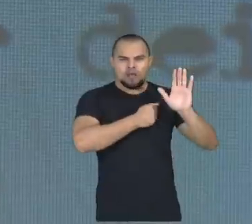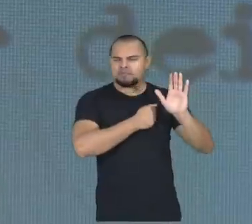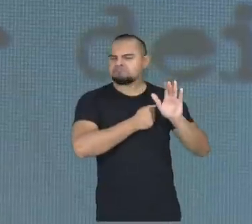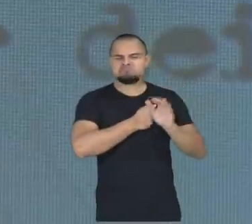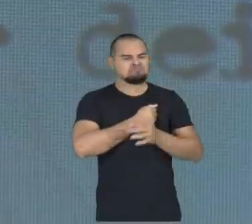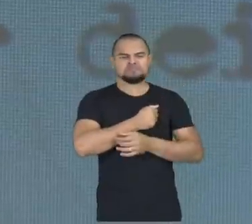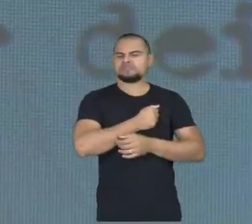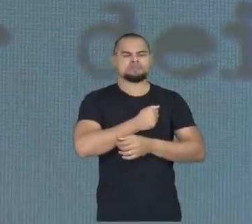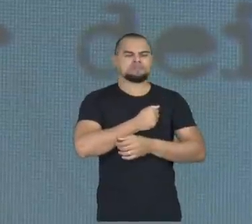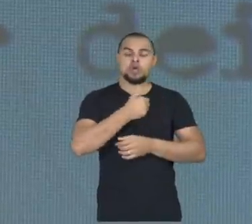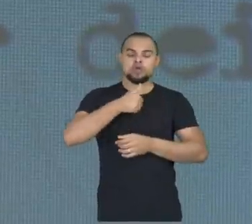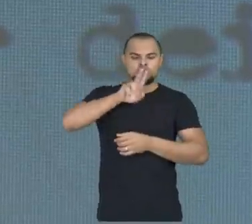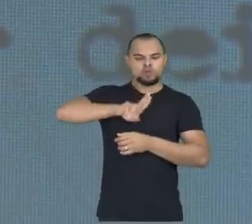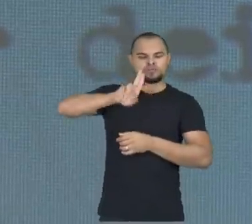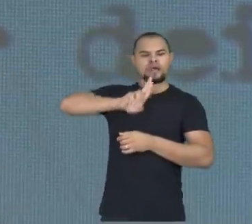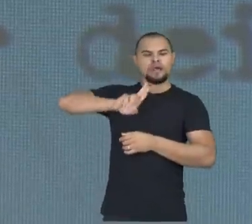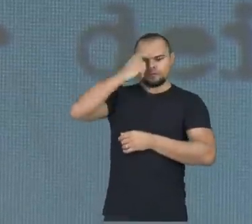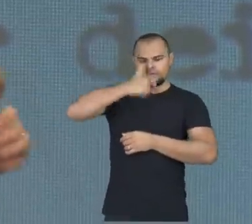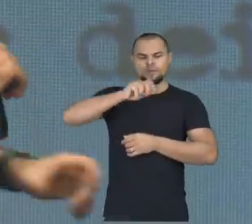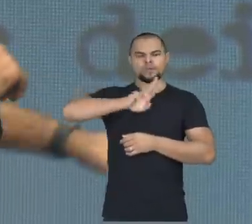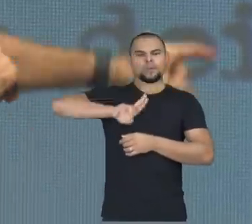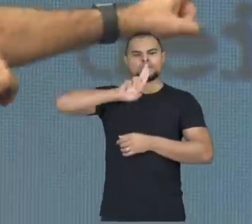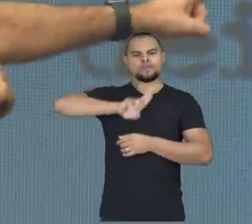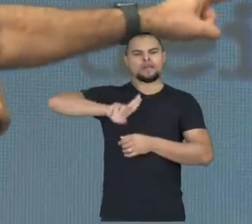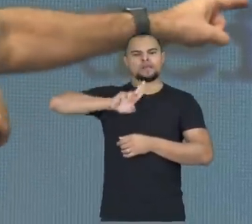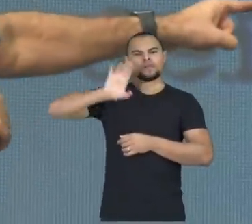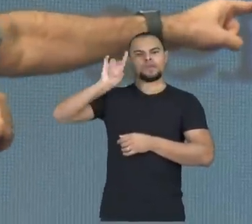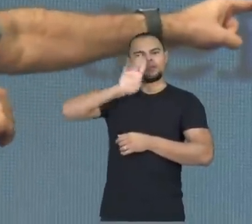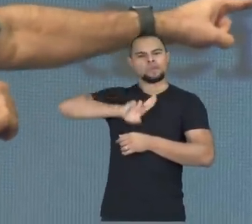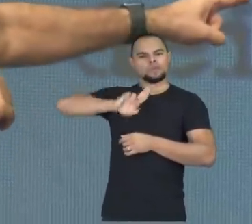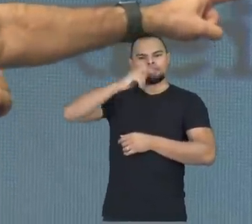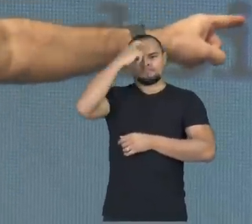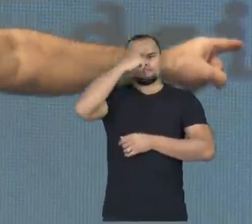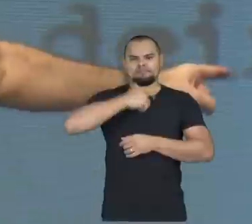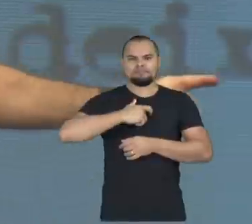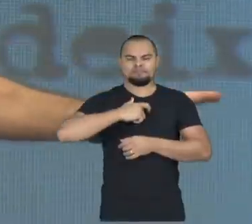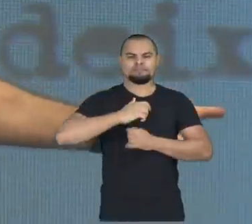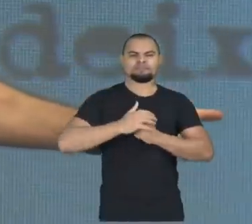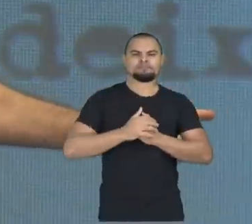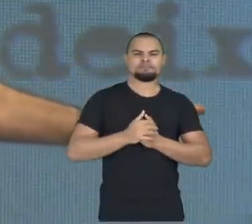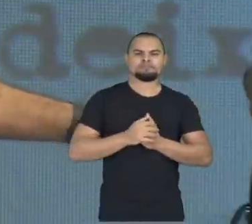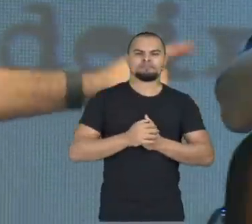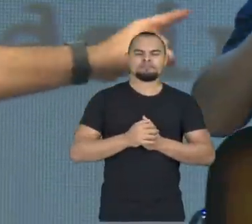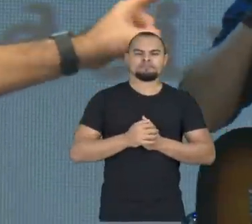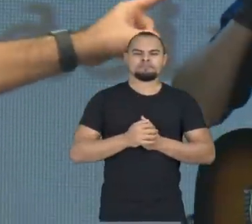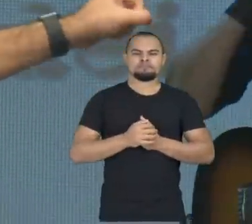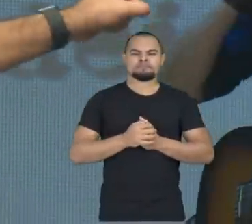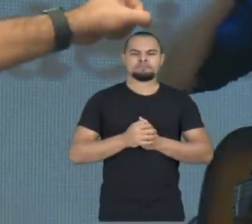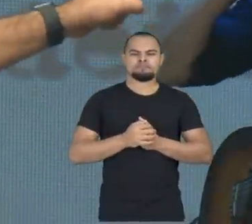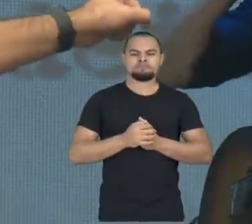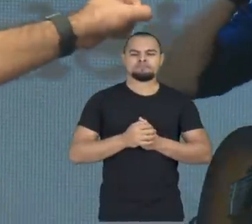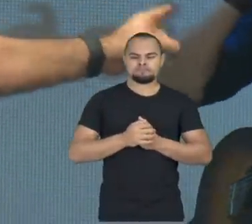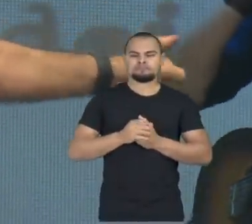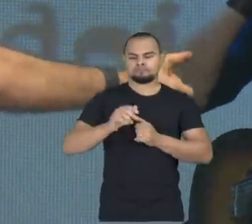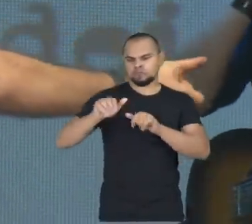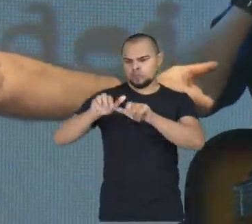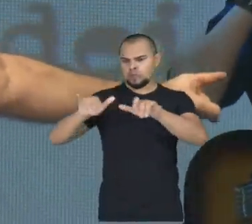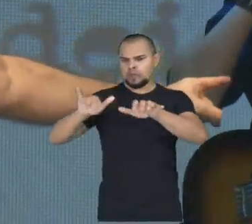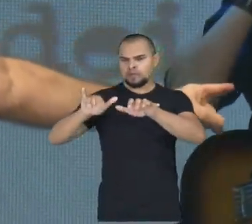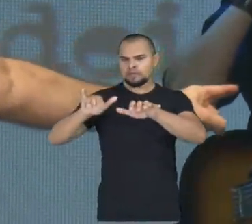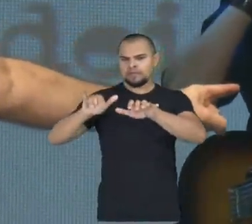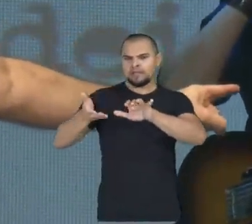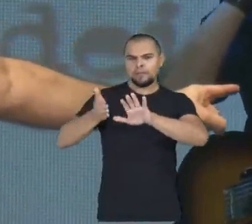instrumento, mas saibam que eu posso ser um piano, mas por trás do piano há um